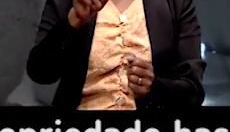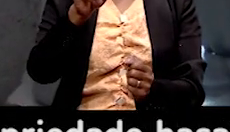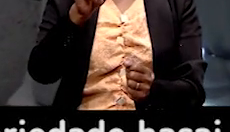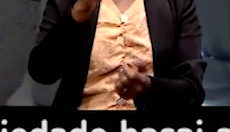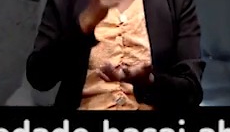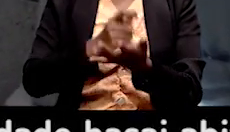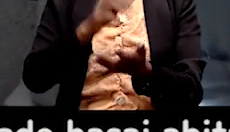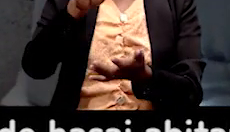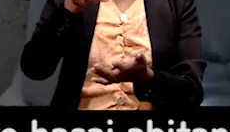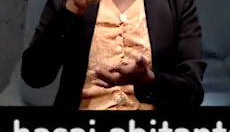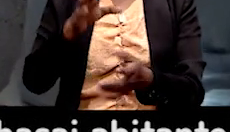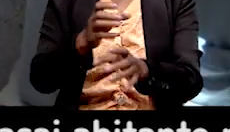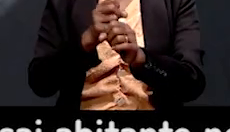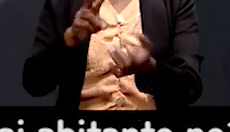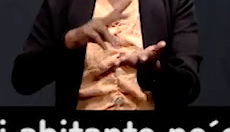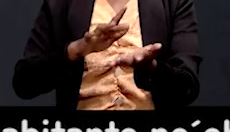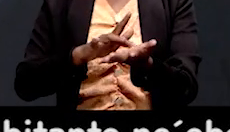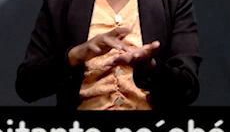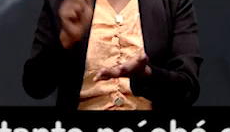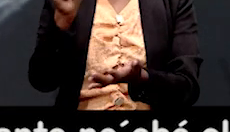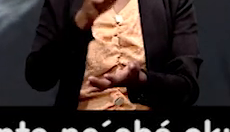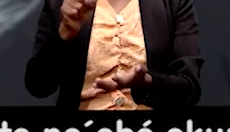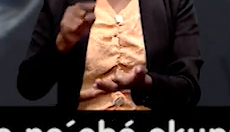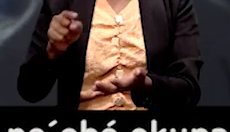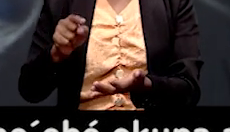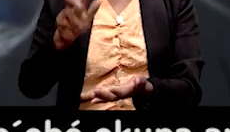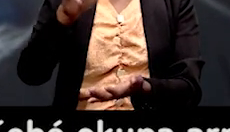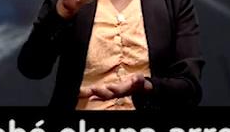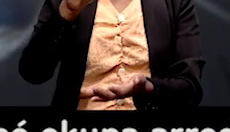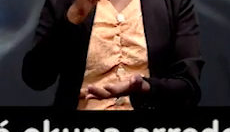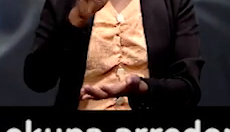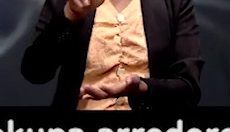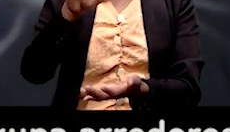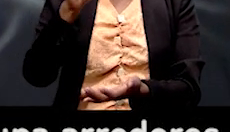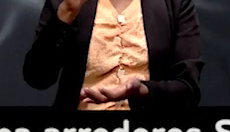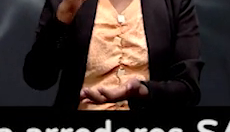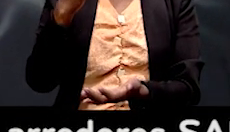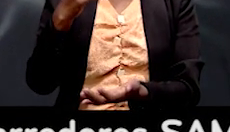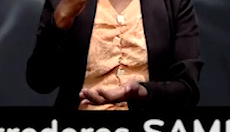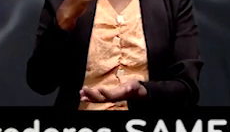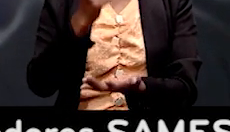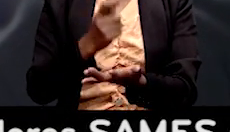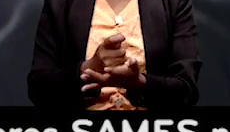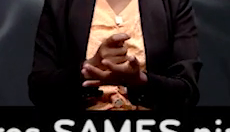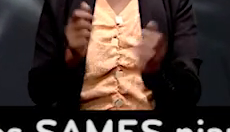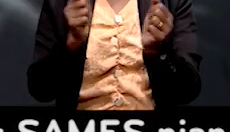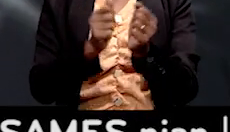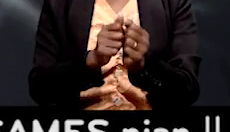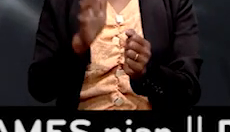husi vacina AstraZeneca rihun atus tolu resin, no vacina hot tipu Sinovac hamutuk rihun